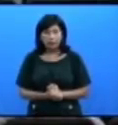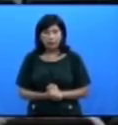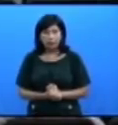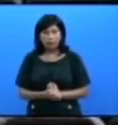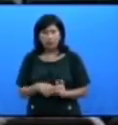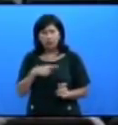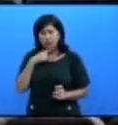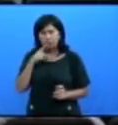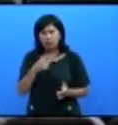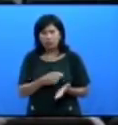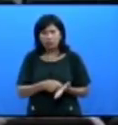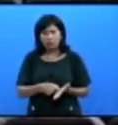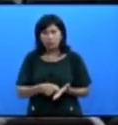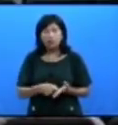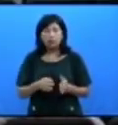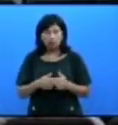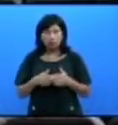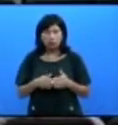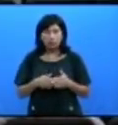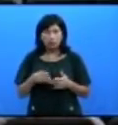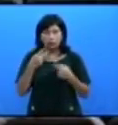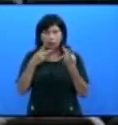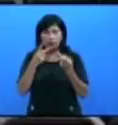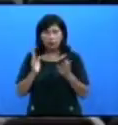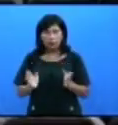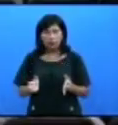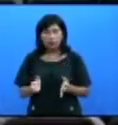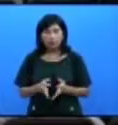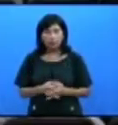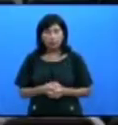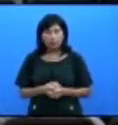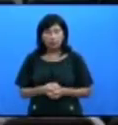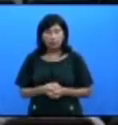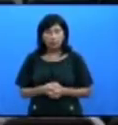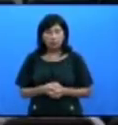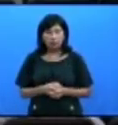Ninguém se inscrevendo, eu peço a palavra, senhor vice-presidente.